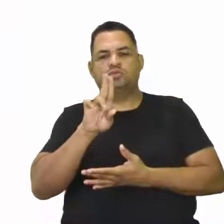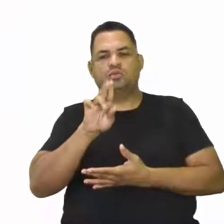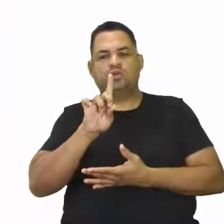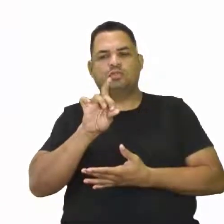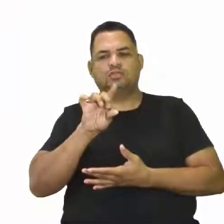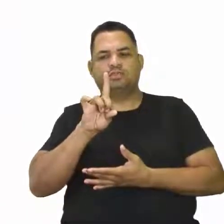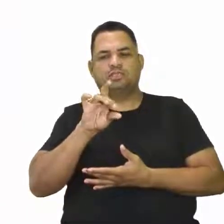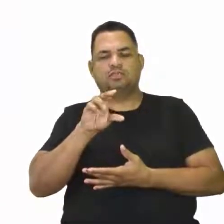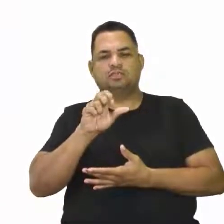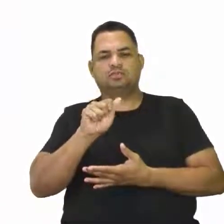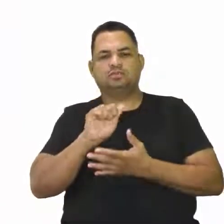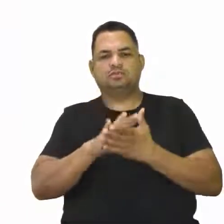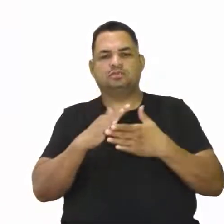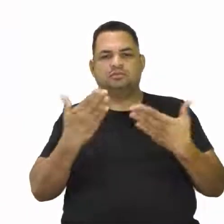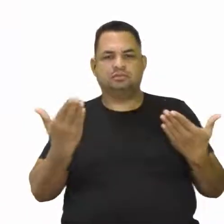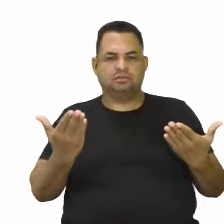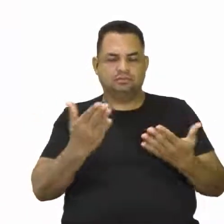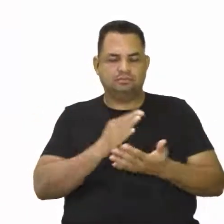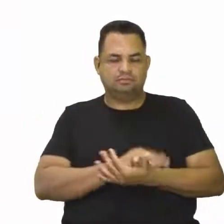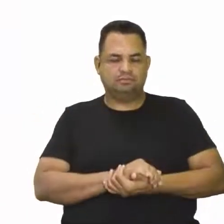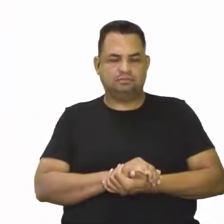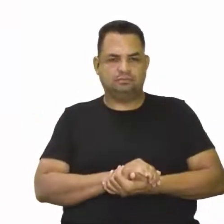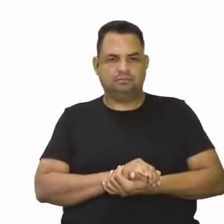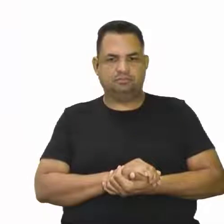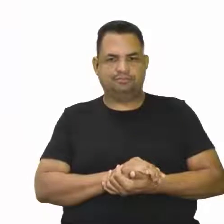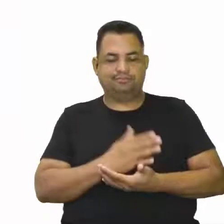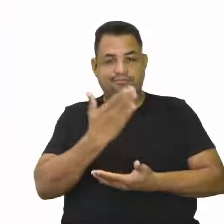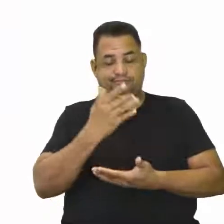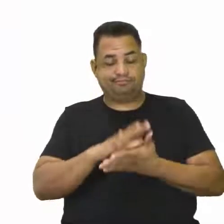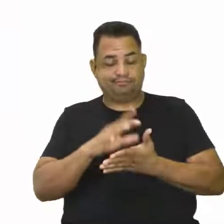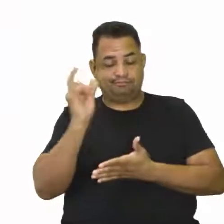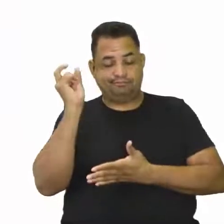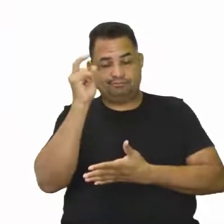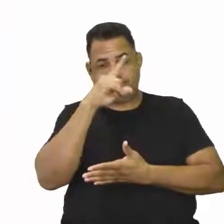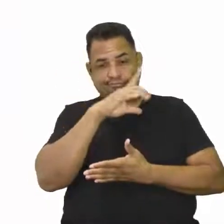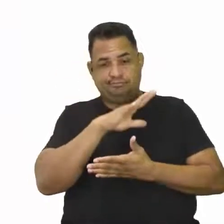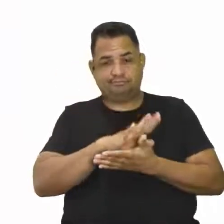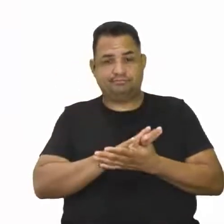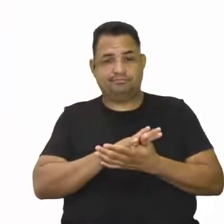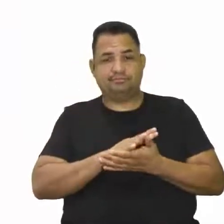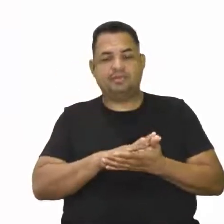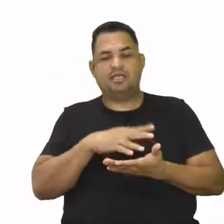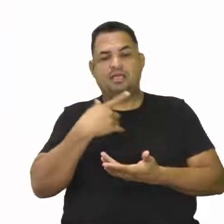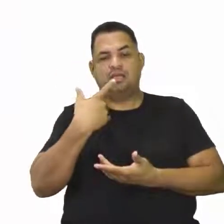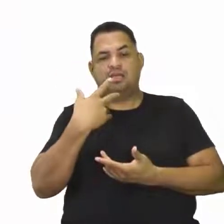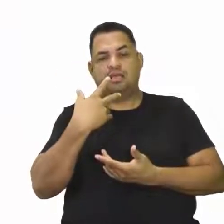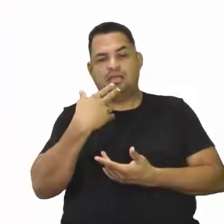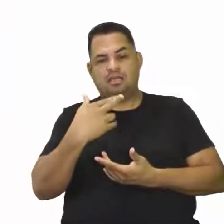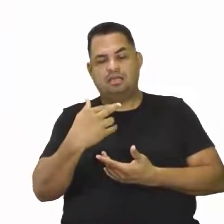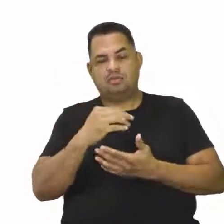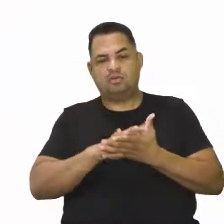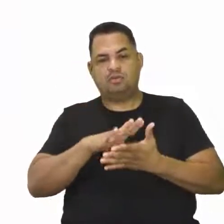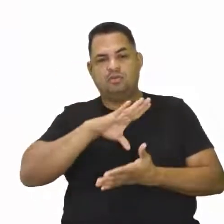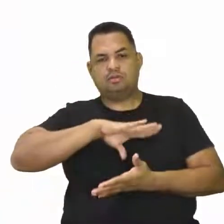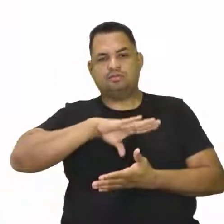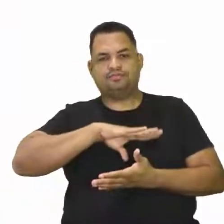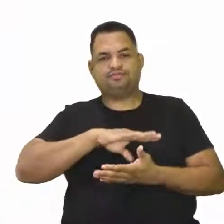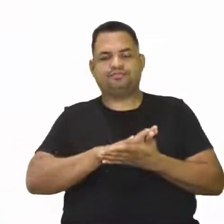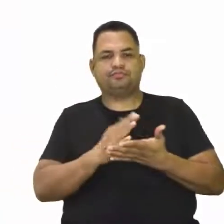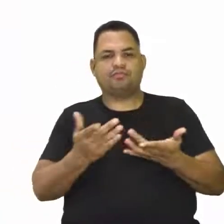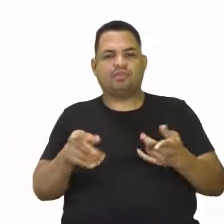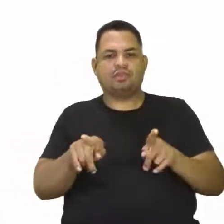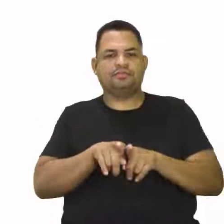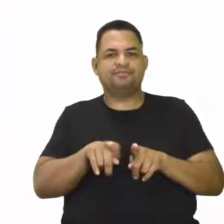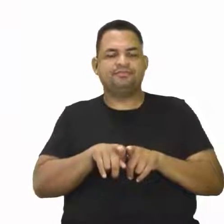mesmo, esse bichinho de 7 cabeças para algumas pessoas aí da língua portuguesa, mas em língua espanhola também tem